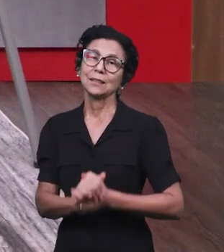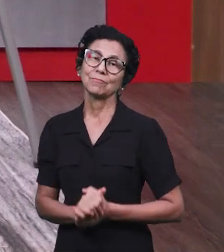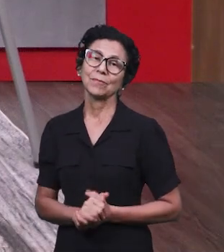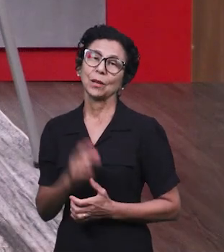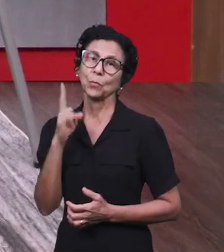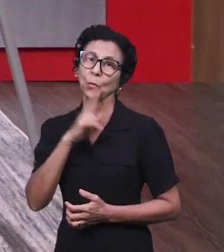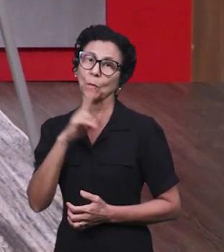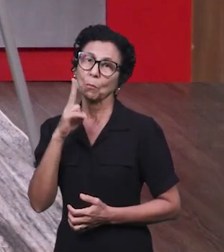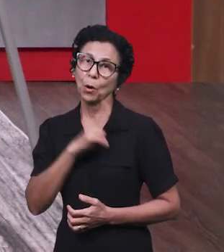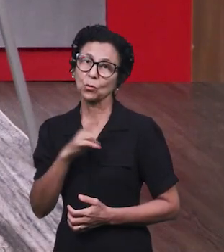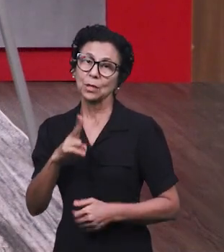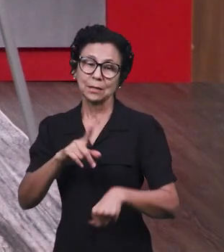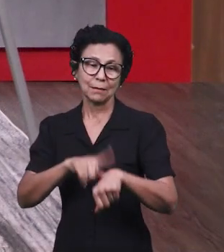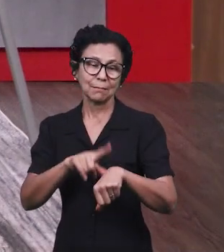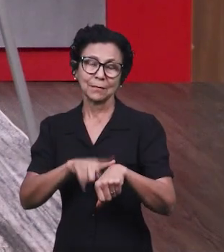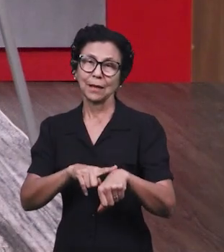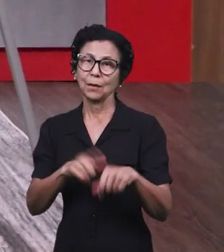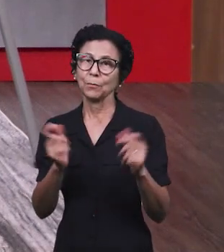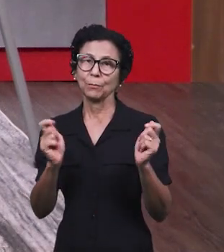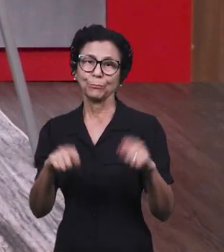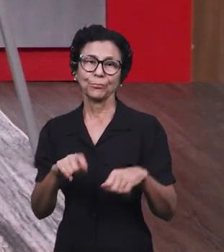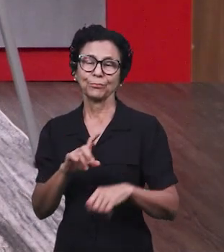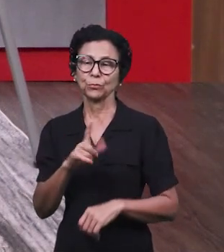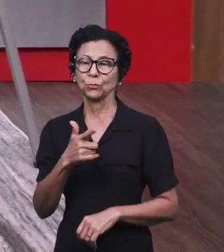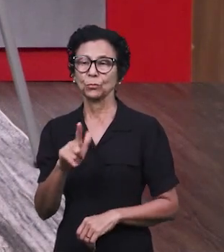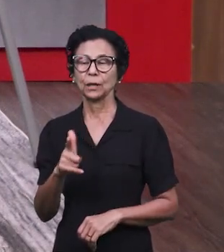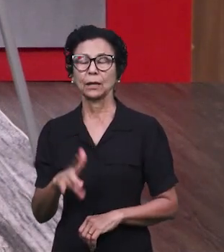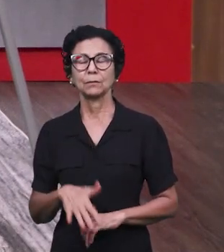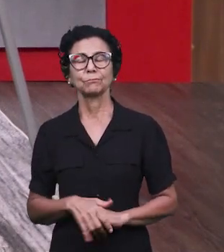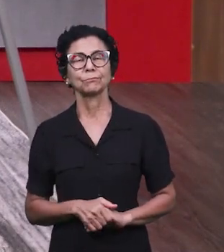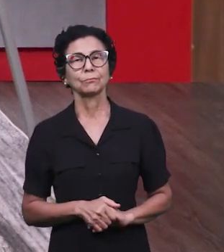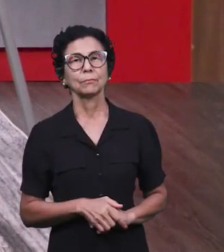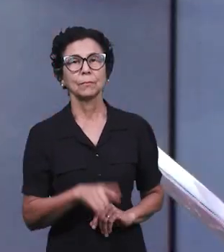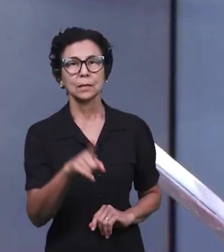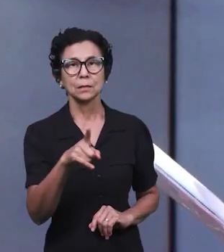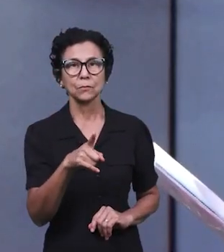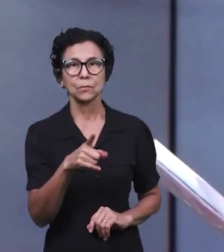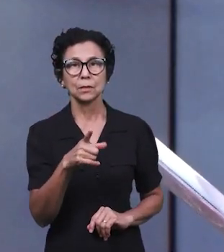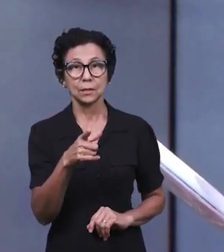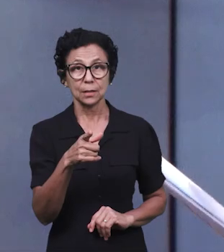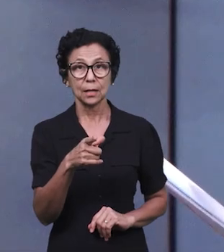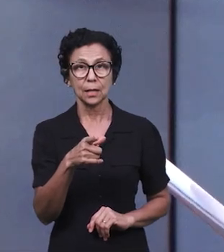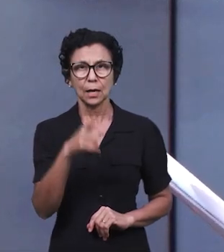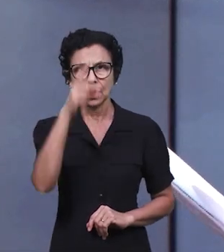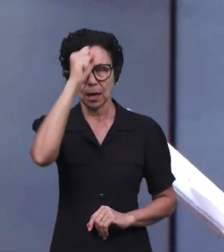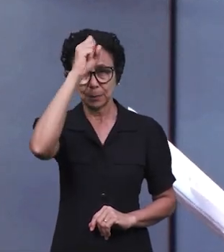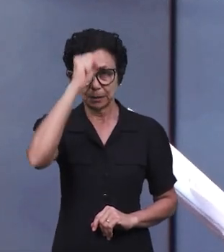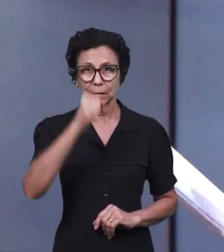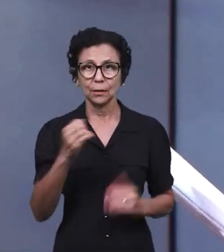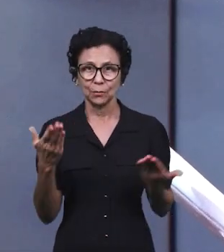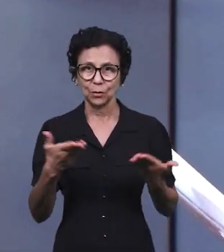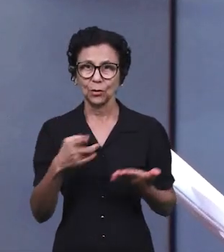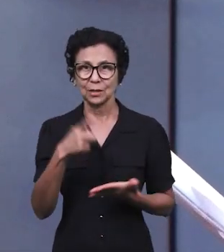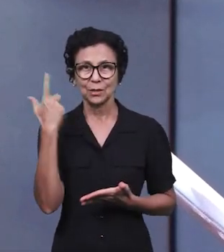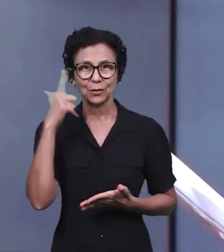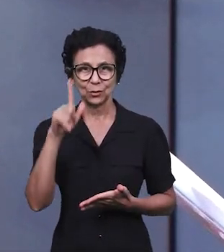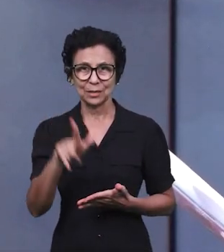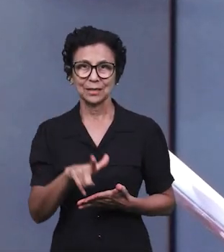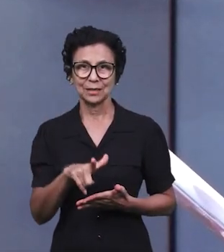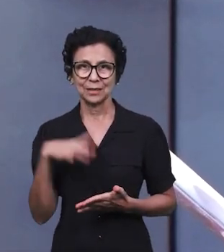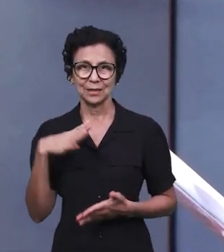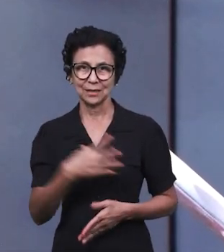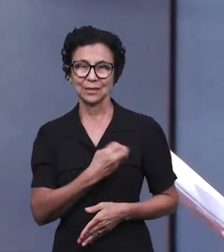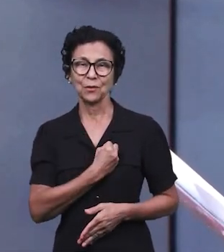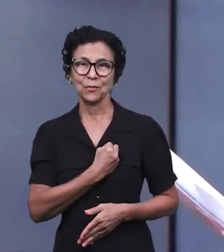com um procedimento tão simples desse daqui. Mas se você souber, você vai conseguir salvar a vida da criança, do seu familiar,